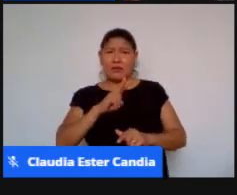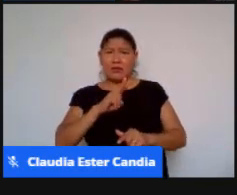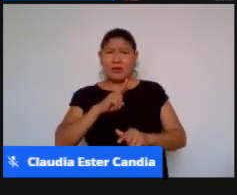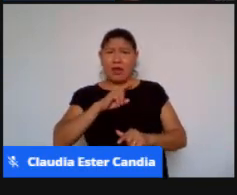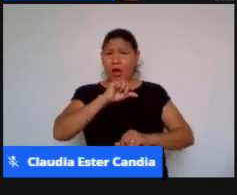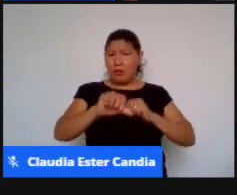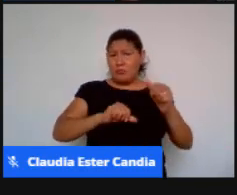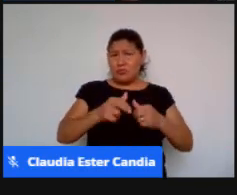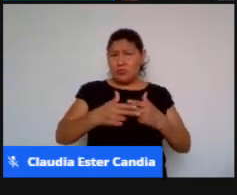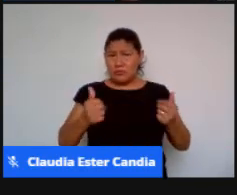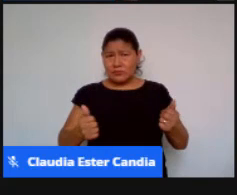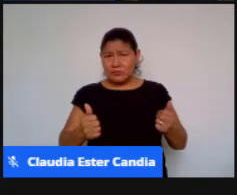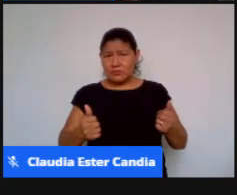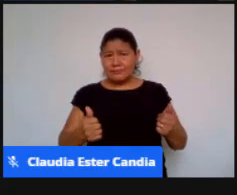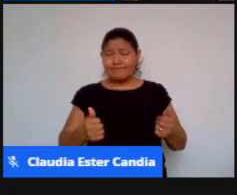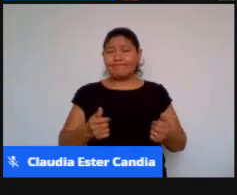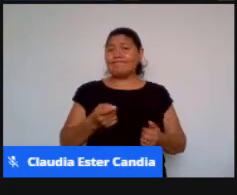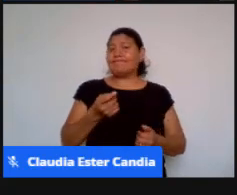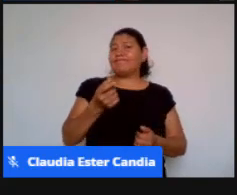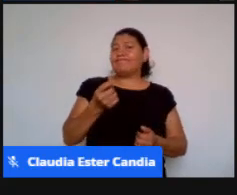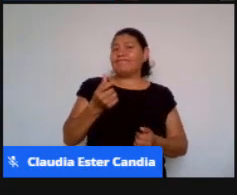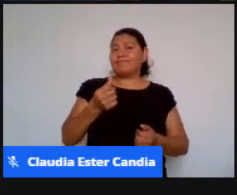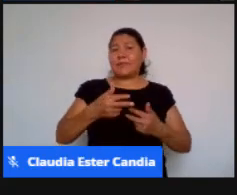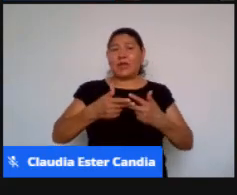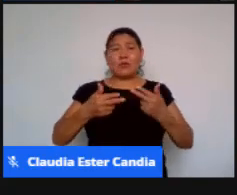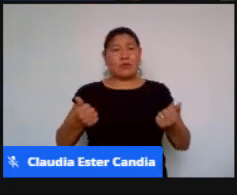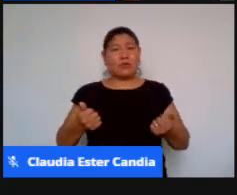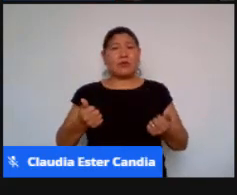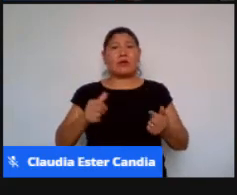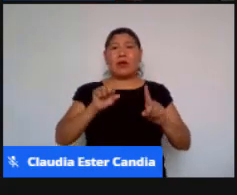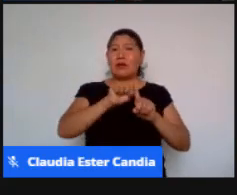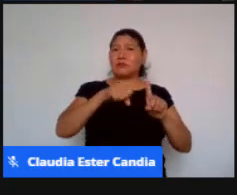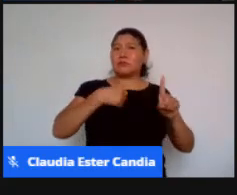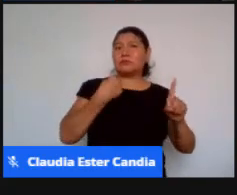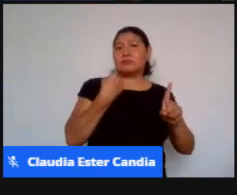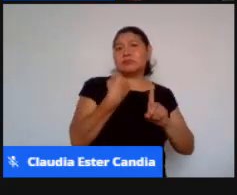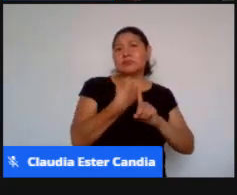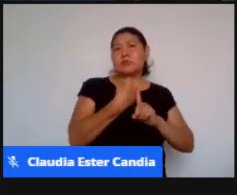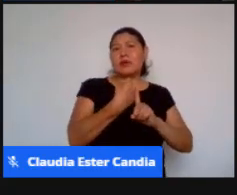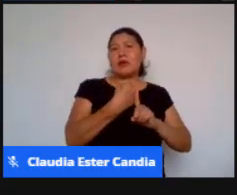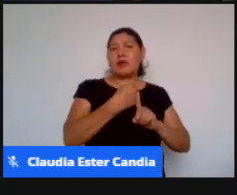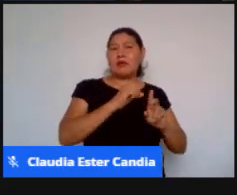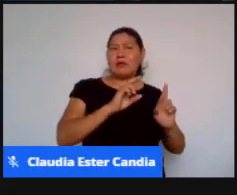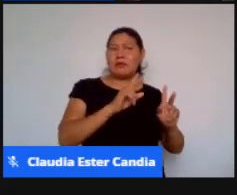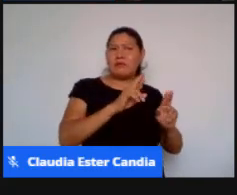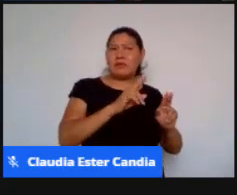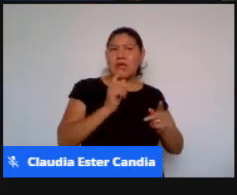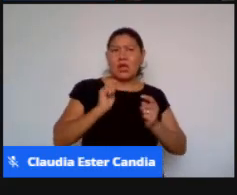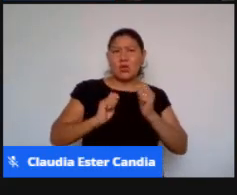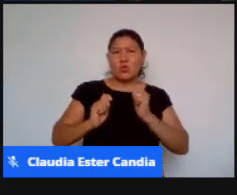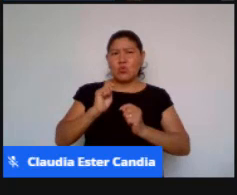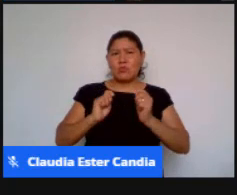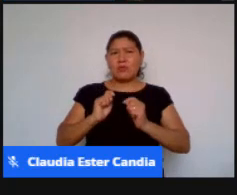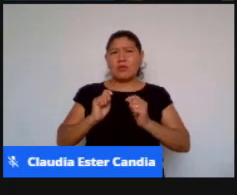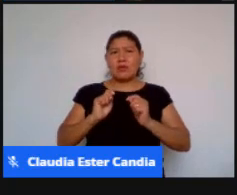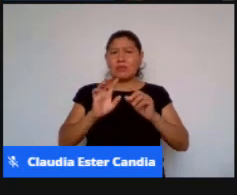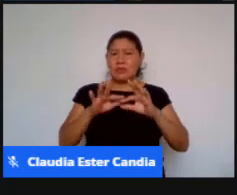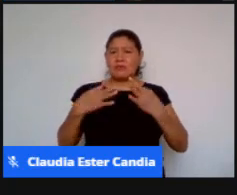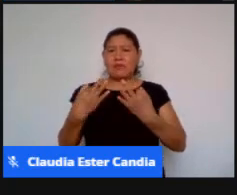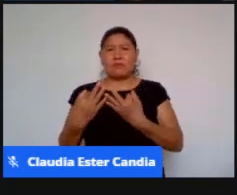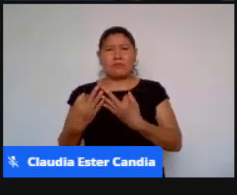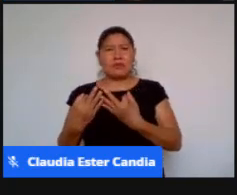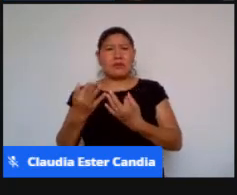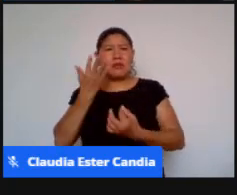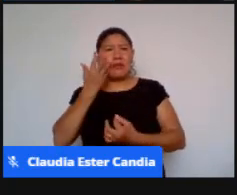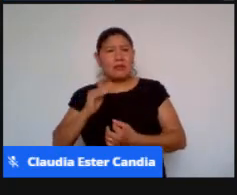gente não conseguiu alterar, modificar as condições sociais, econômicas das crianças, das famílias, e